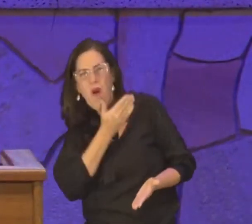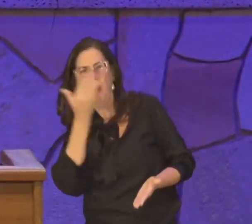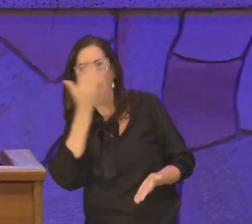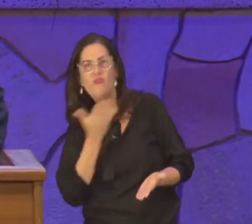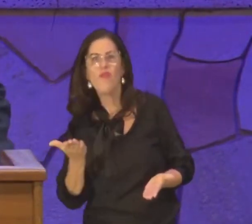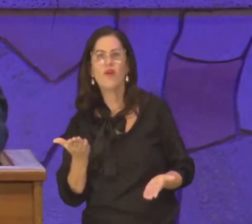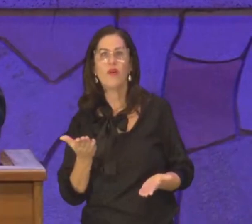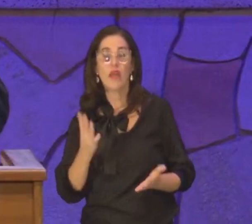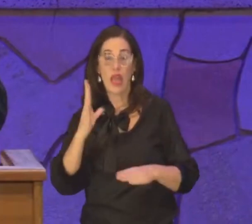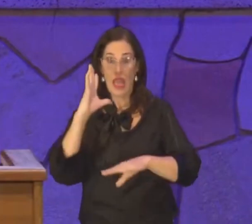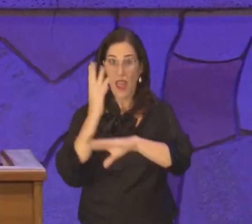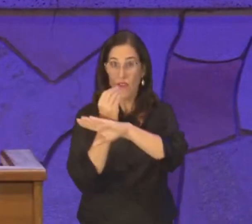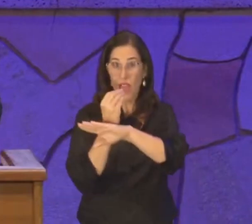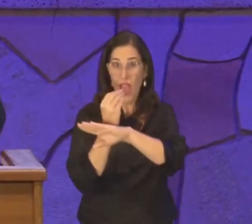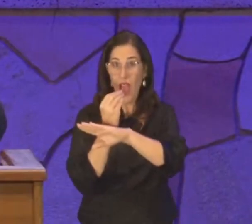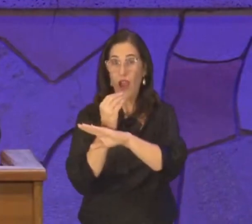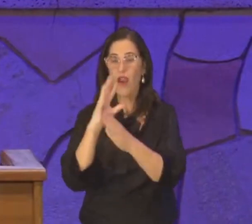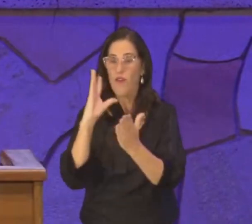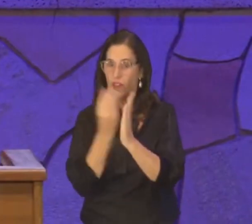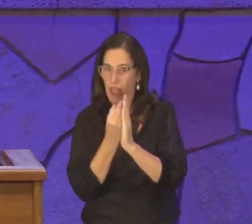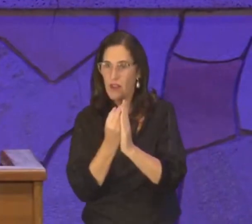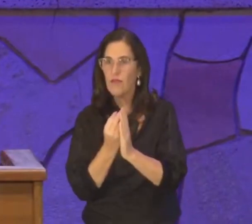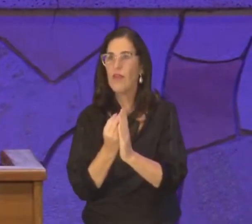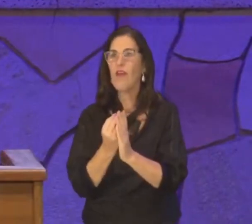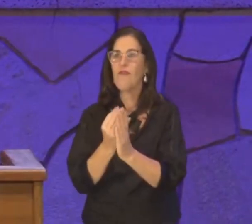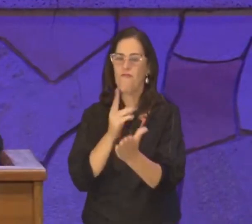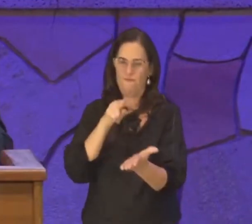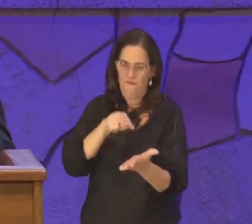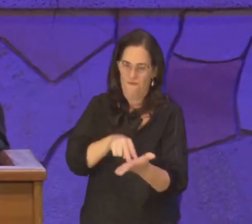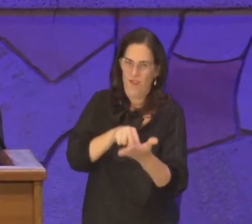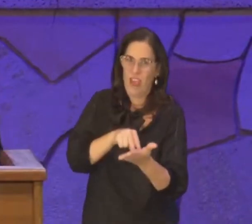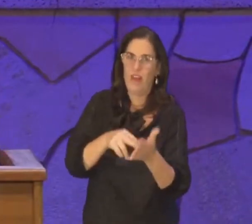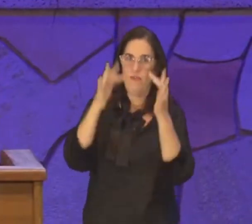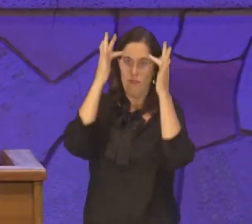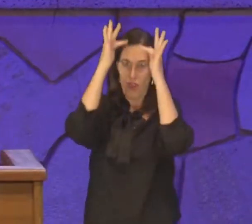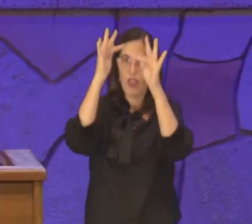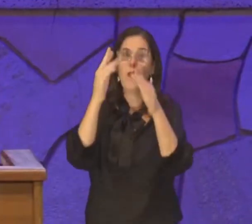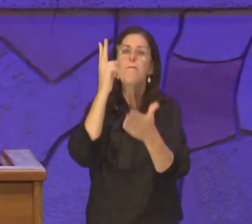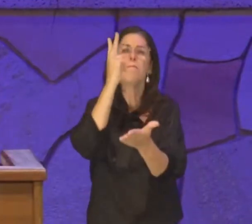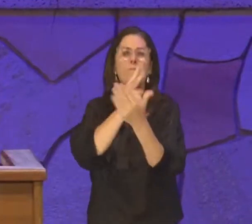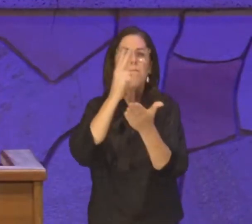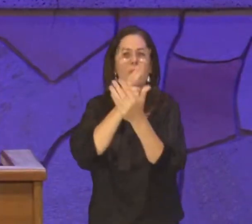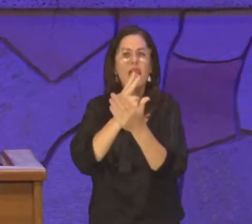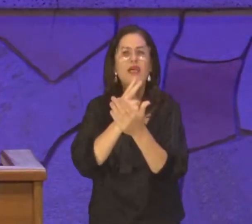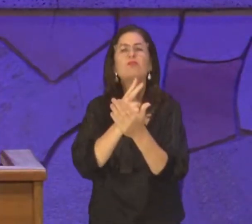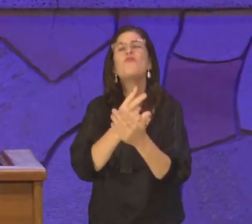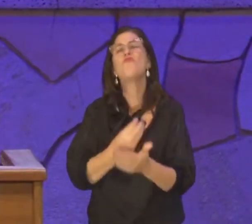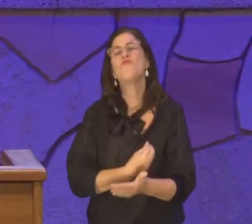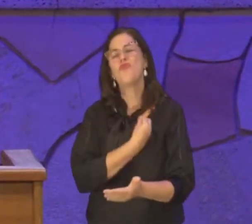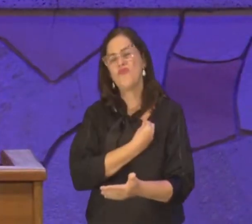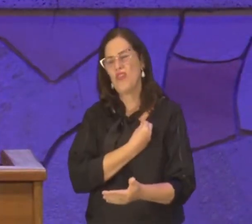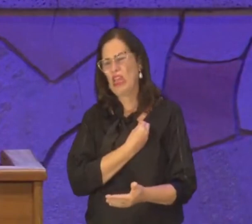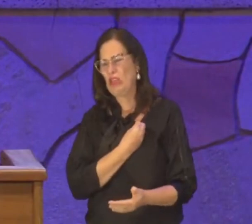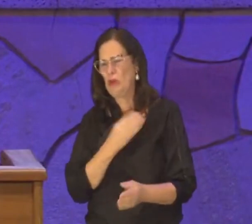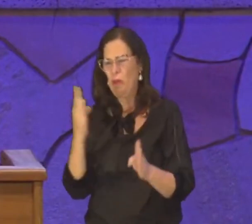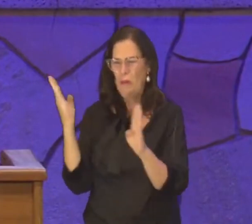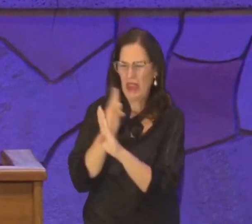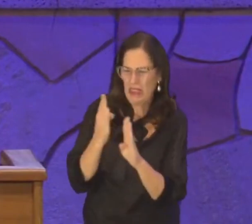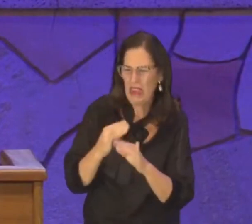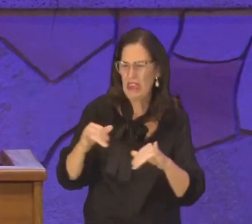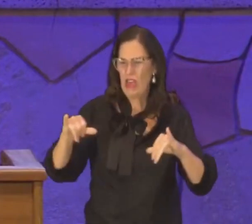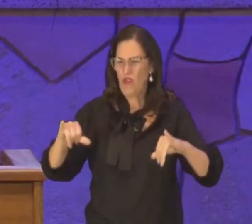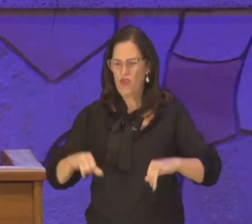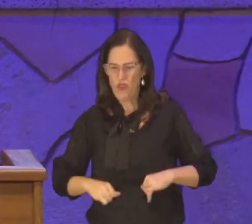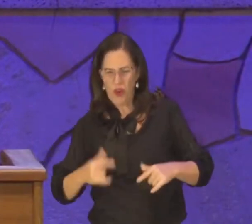que esta igreja se mantém fiel, mesmo vivendo diante de tantas turbulências, perseguições,